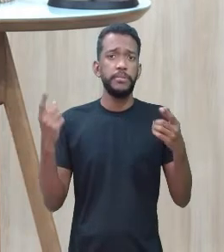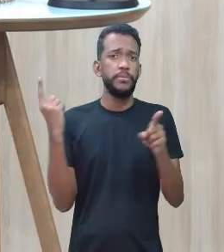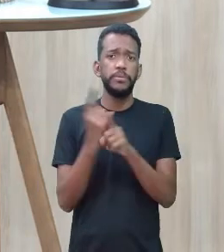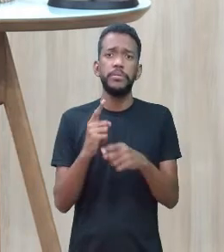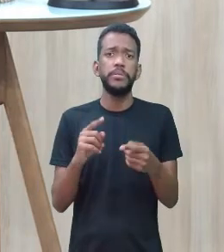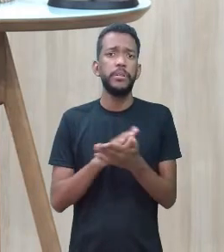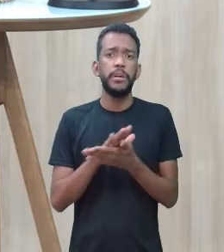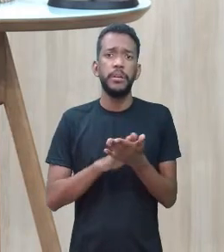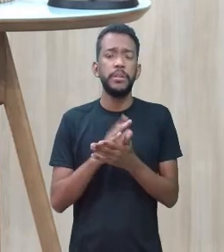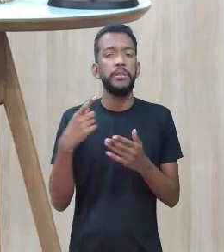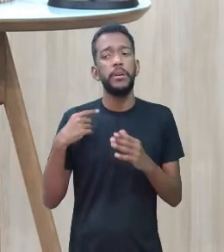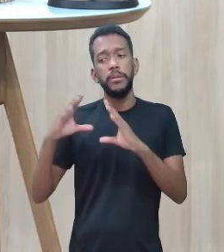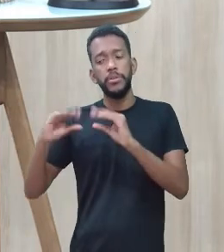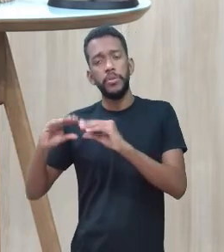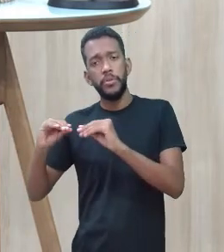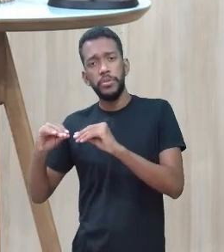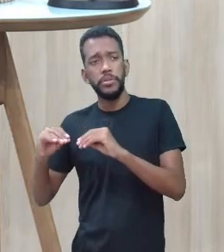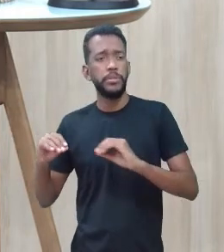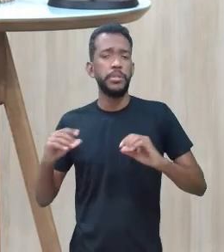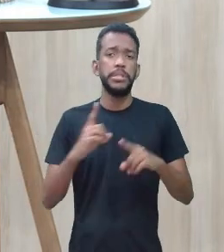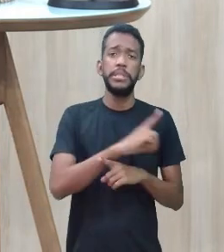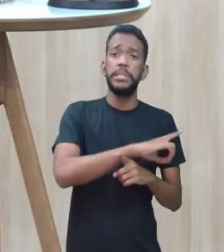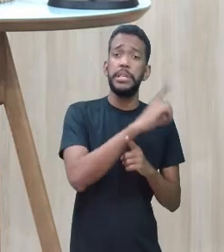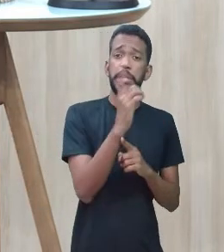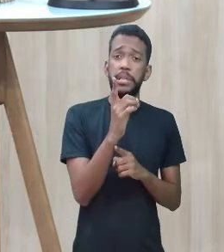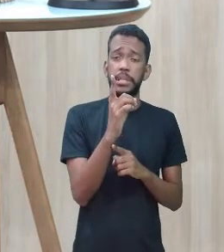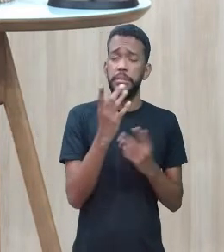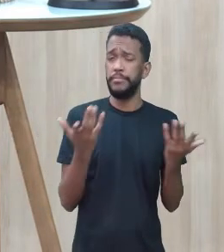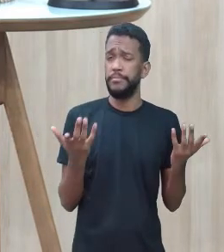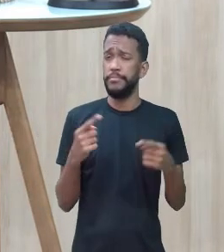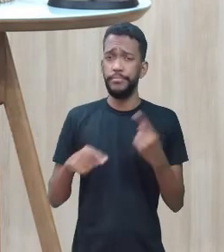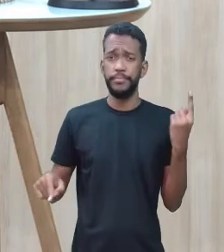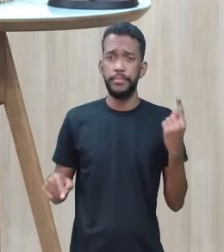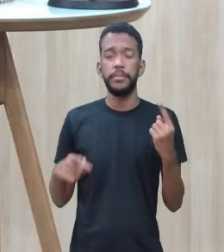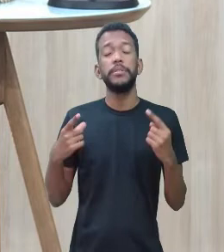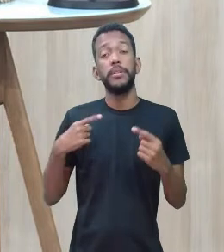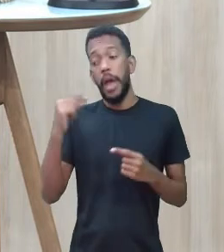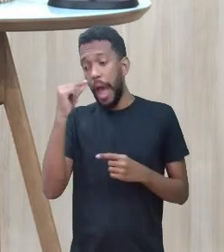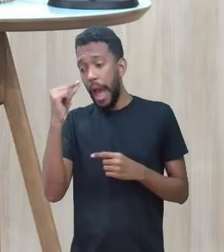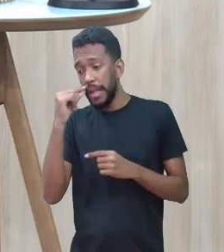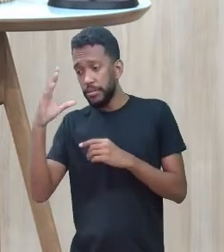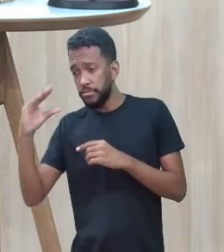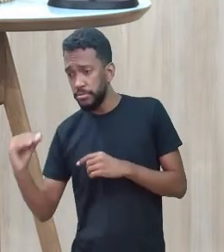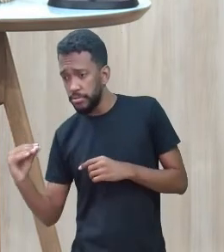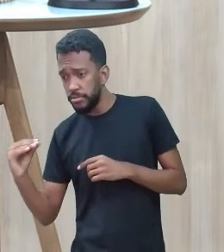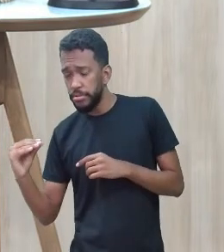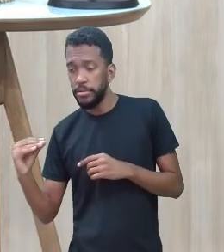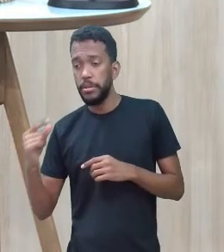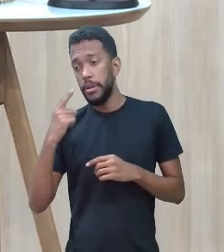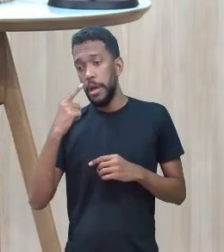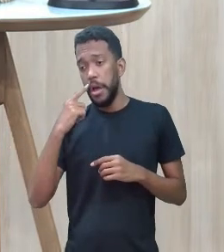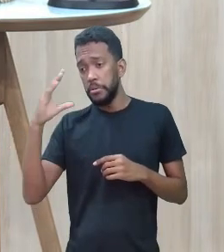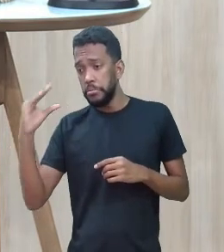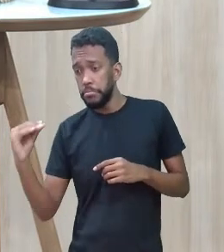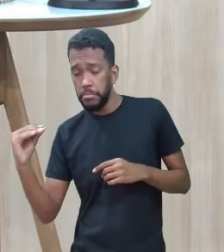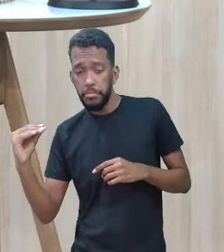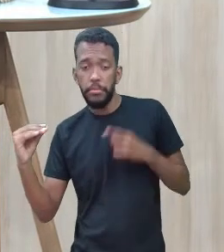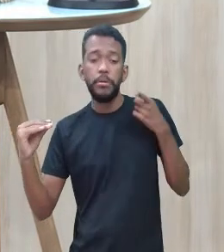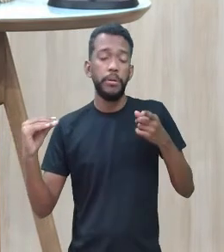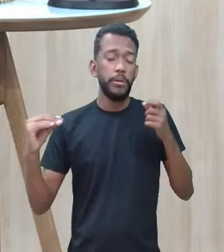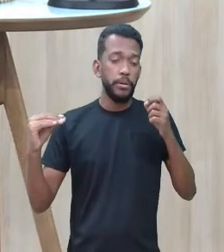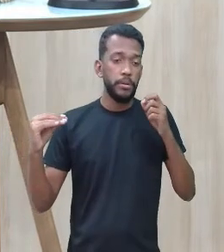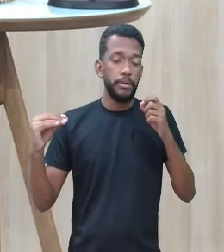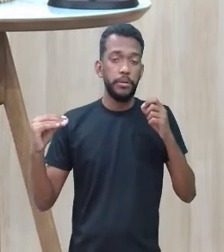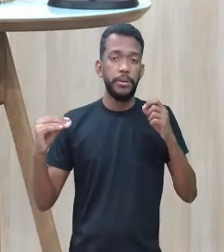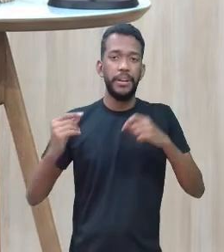Um tinha hábito noturno, o outro tinha hábito diurno. Então, enquanto um estava dormindo, o outro estava lá acordado. Então, o que